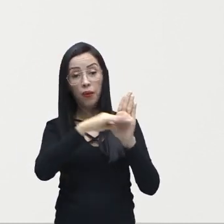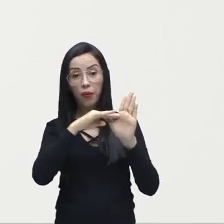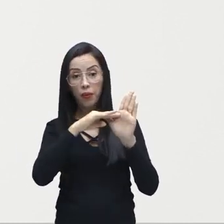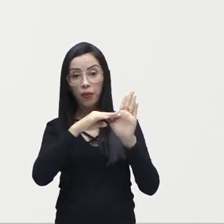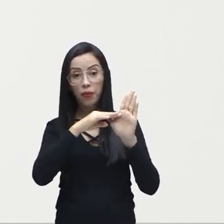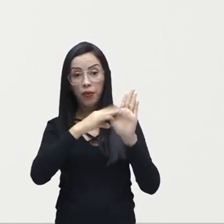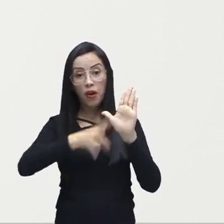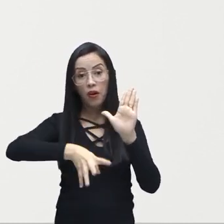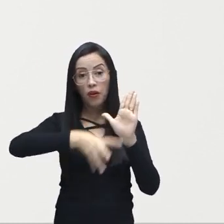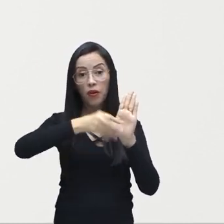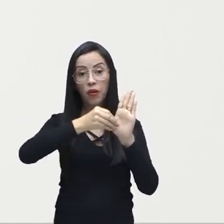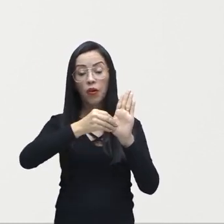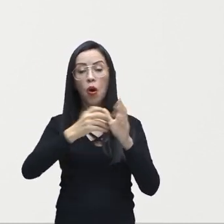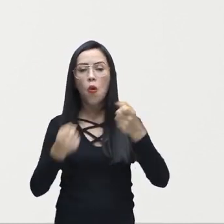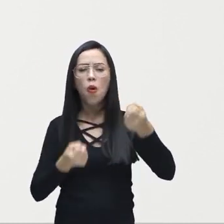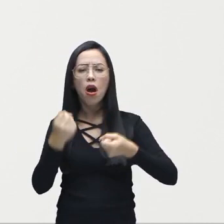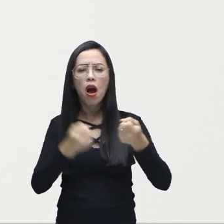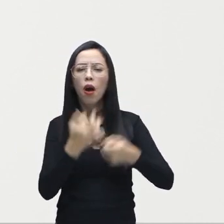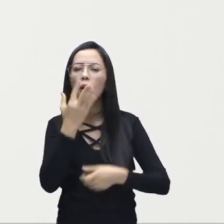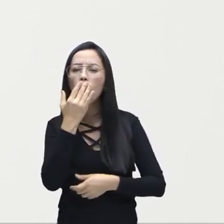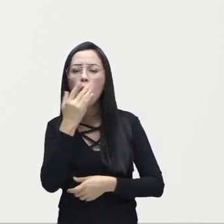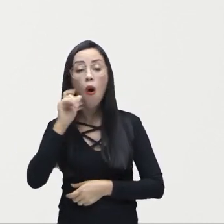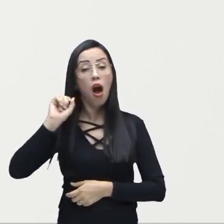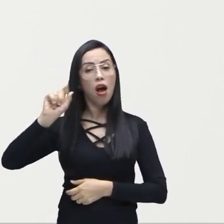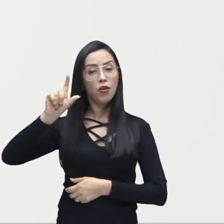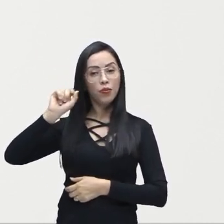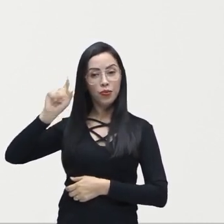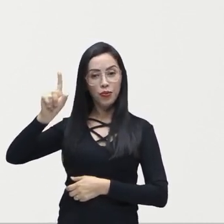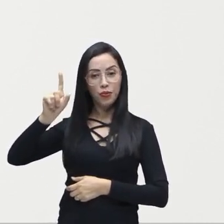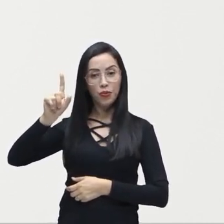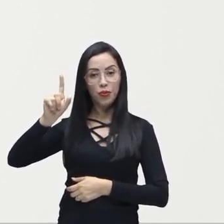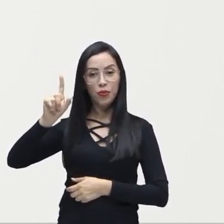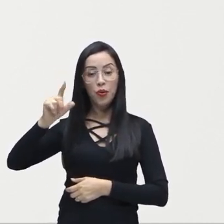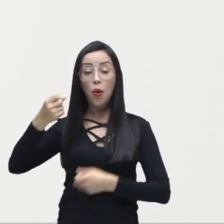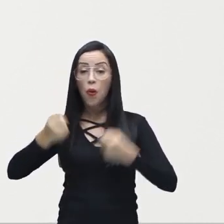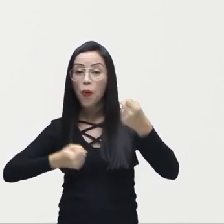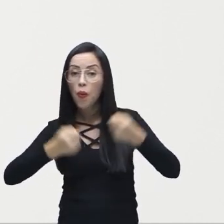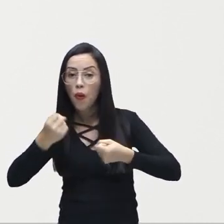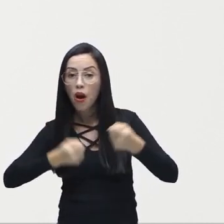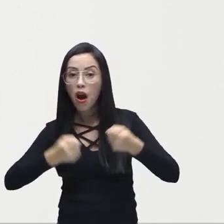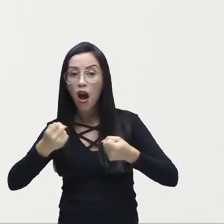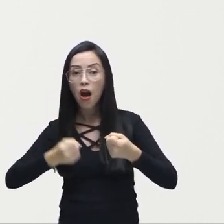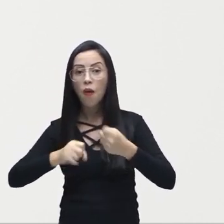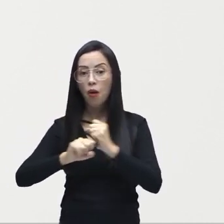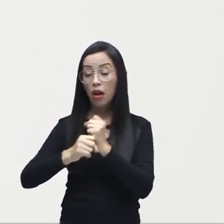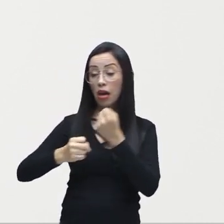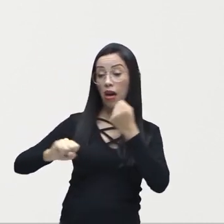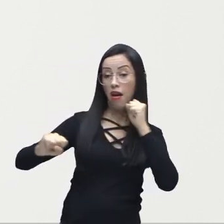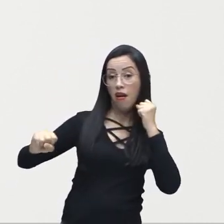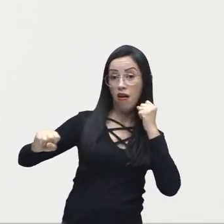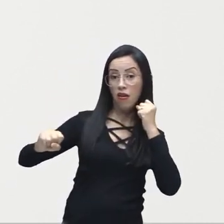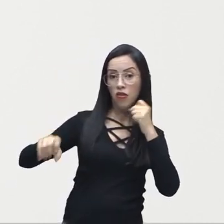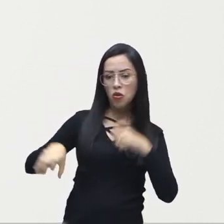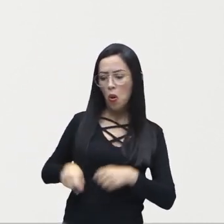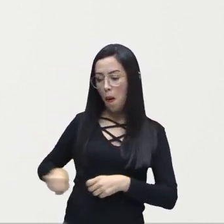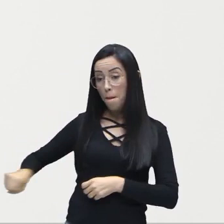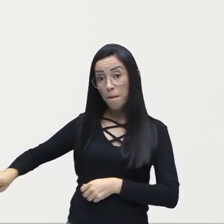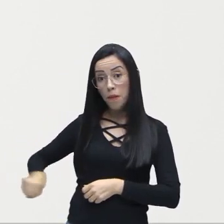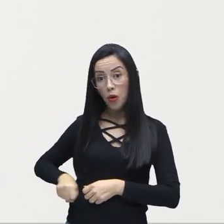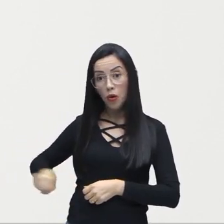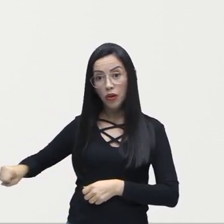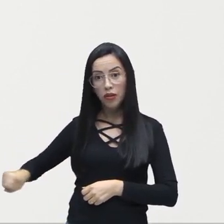azul. O carro é grande. Olha só a descrição. Com 4 portas e vem com